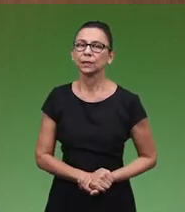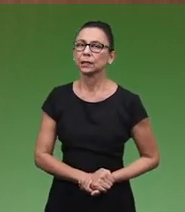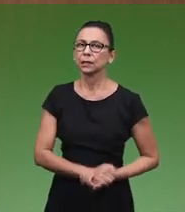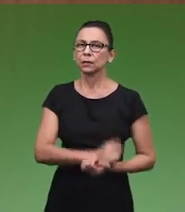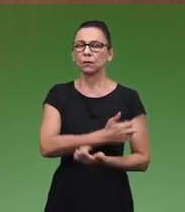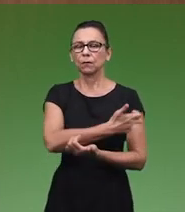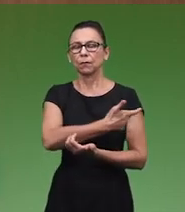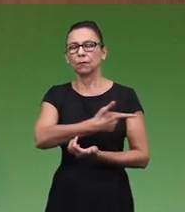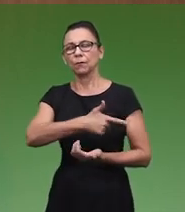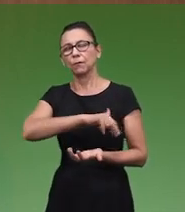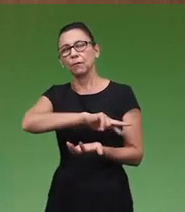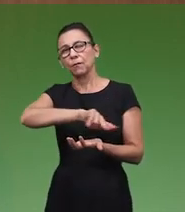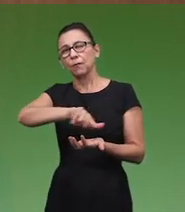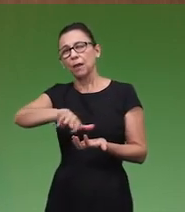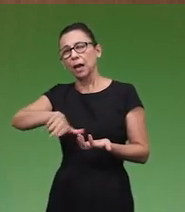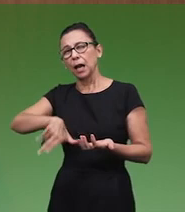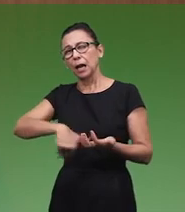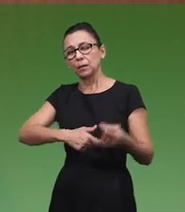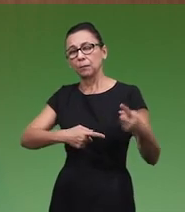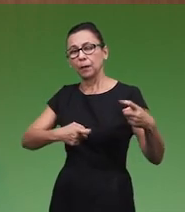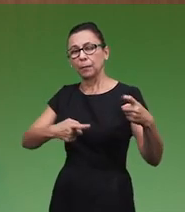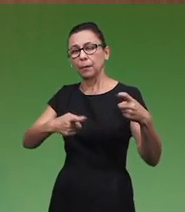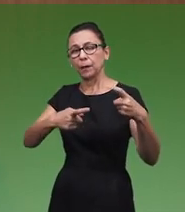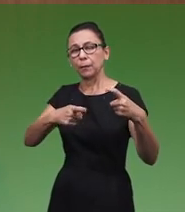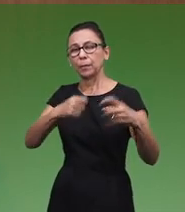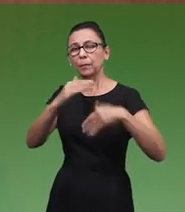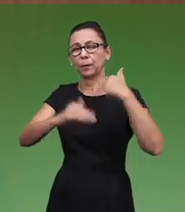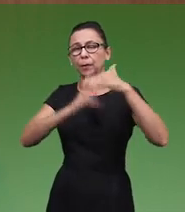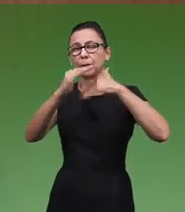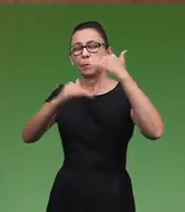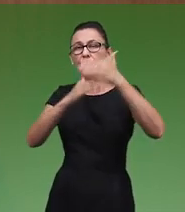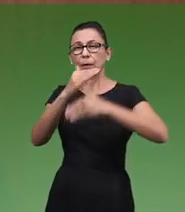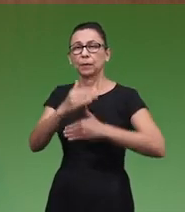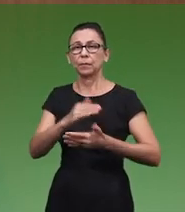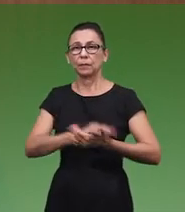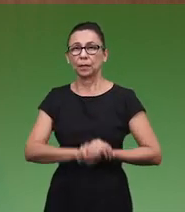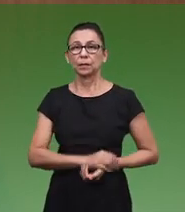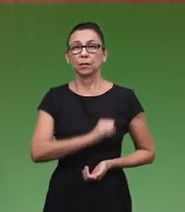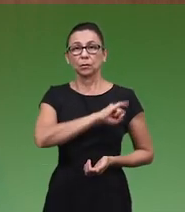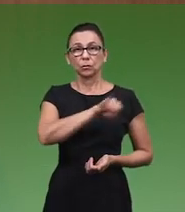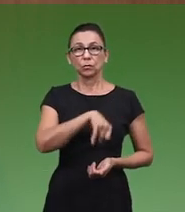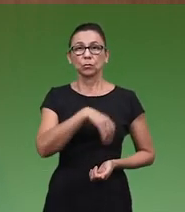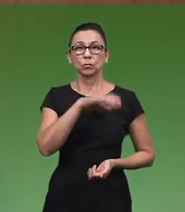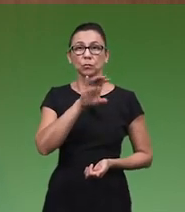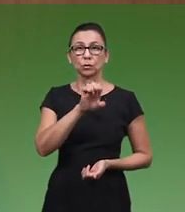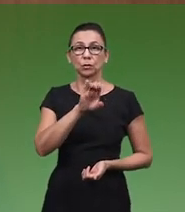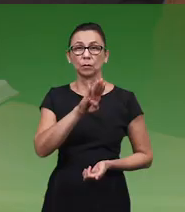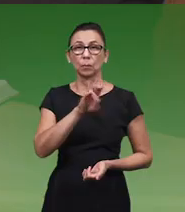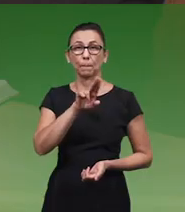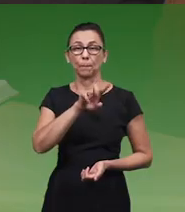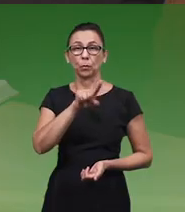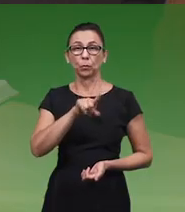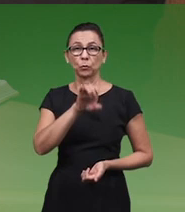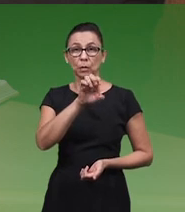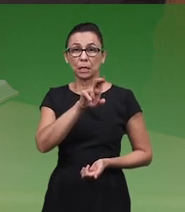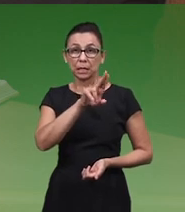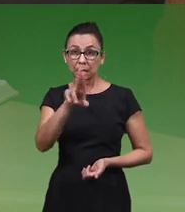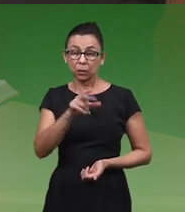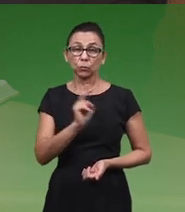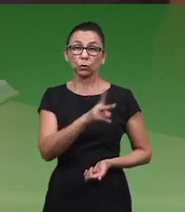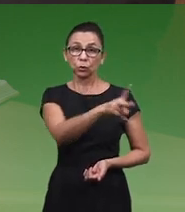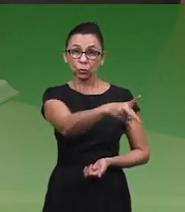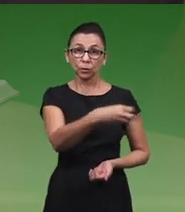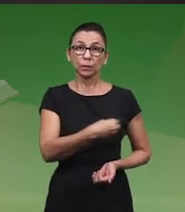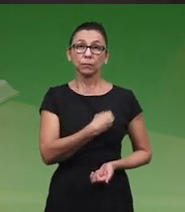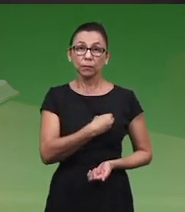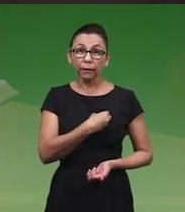não conseguiram tirar os jebuseus lá de dentro. Eles continuaram lá. Tanto é que Davi, na época de Davi,